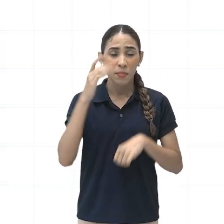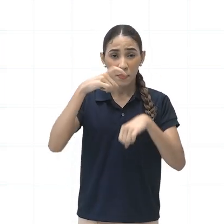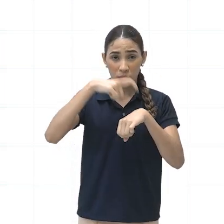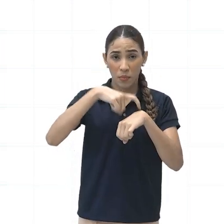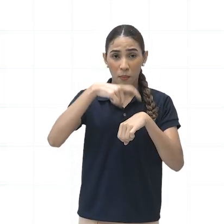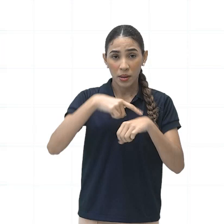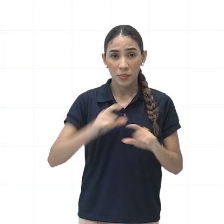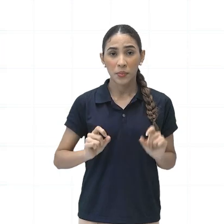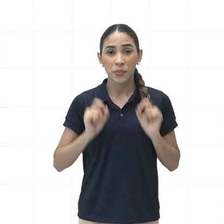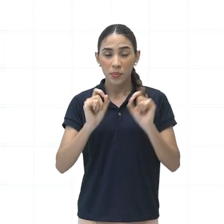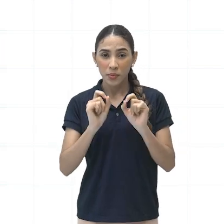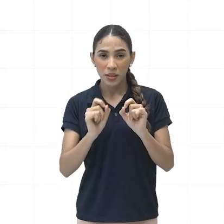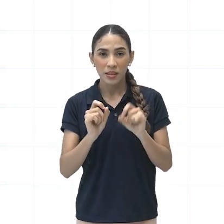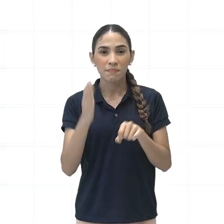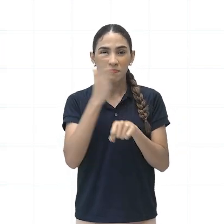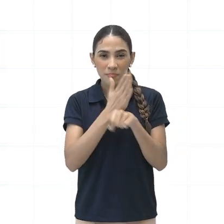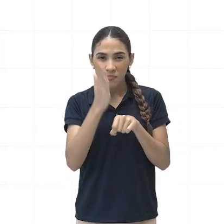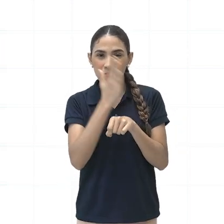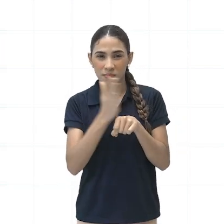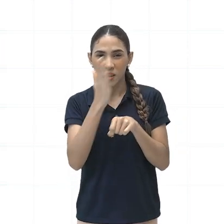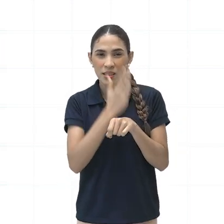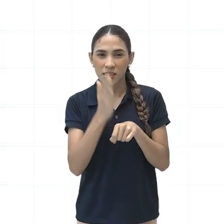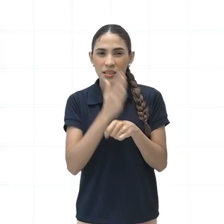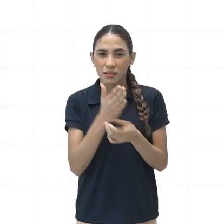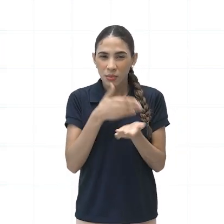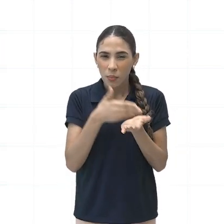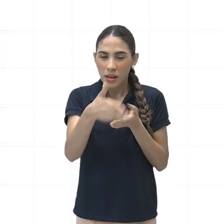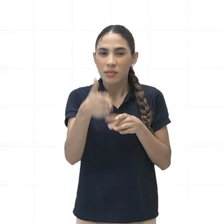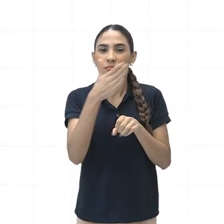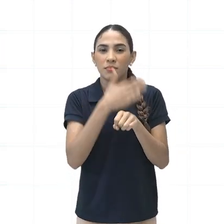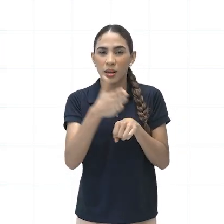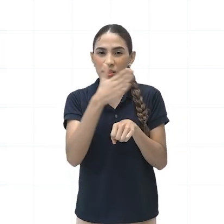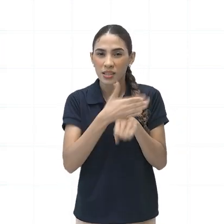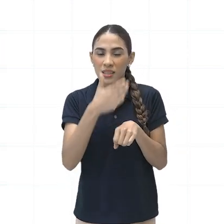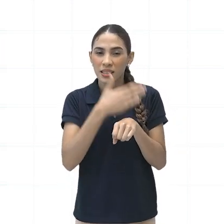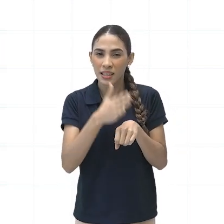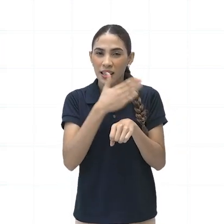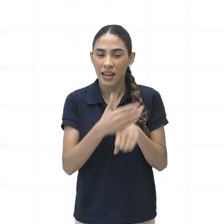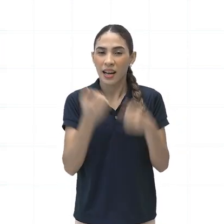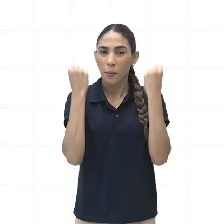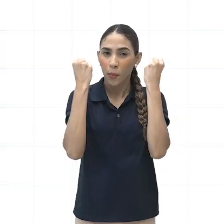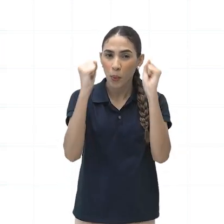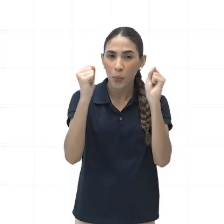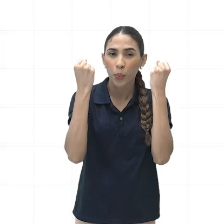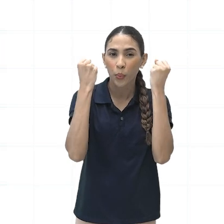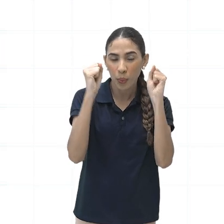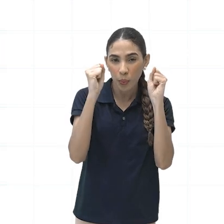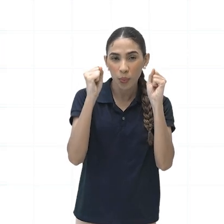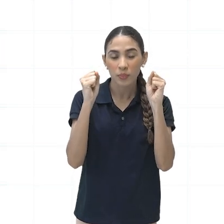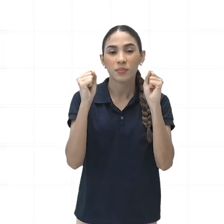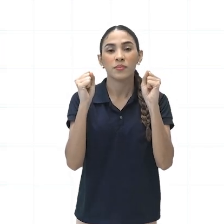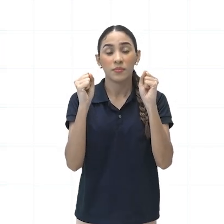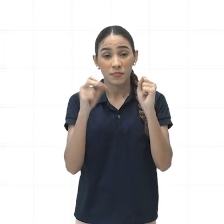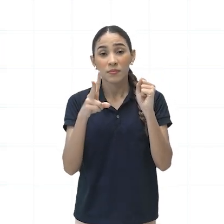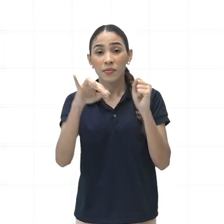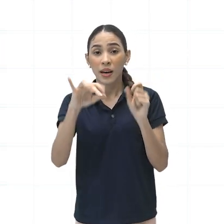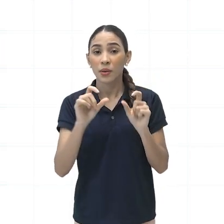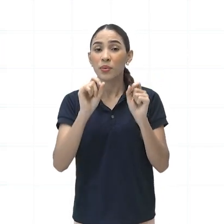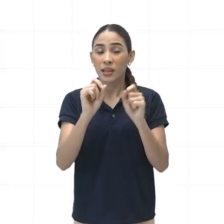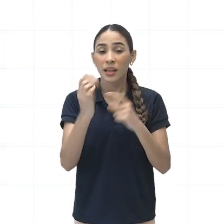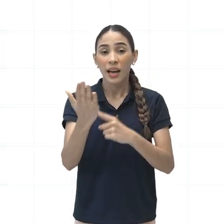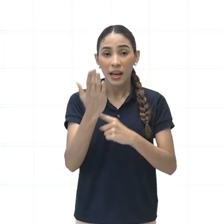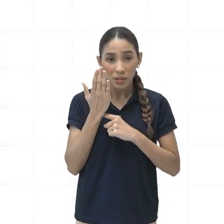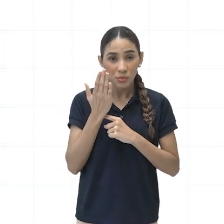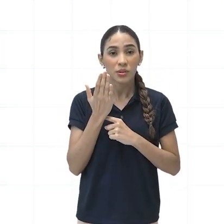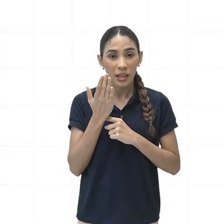gente coloca essa luta, né, começa a praticar essa luta como atividade física, como atividade de lazer, ela vai